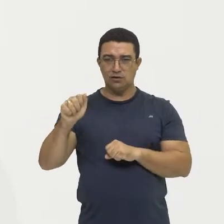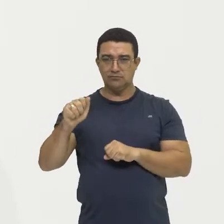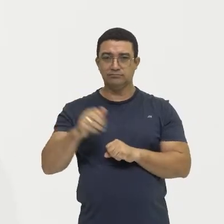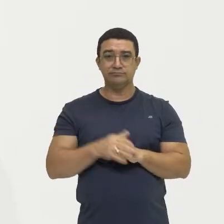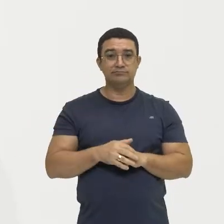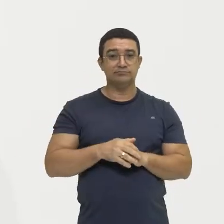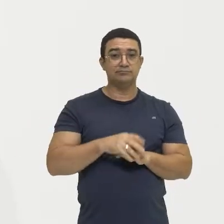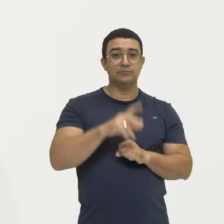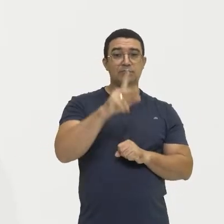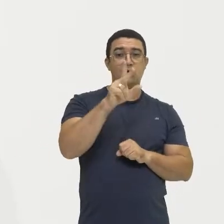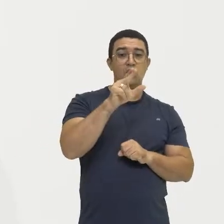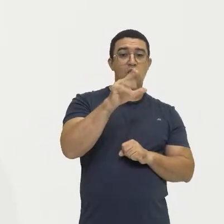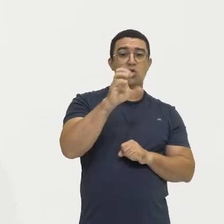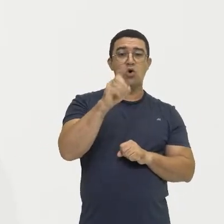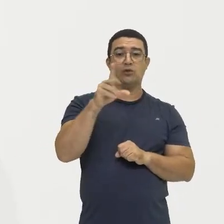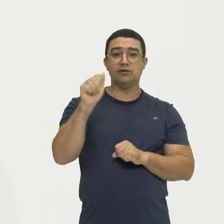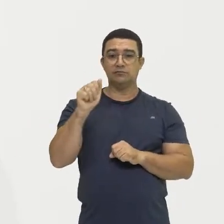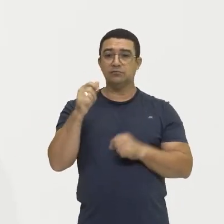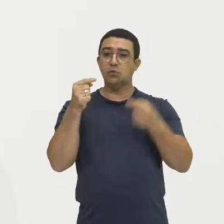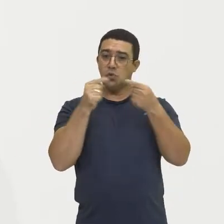com horda.